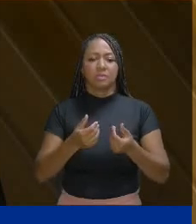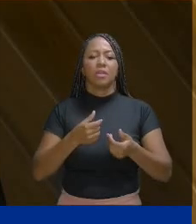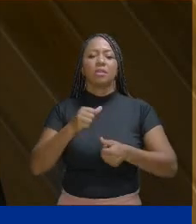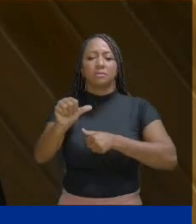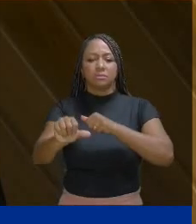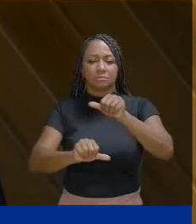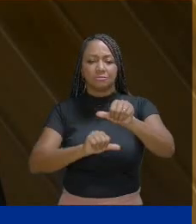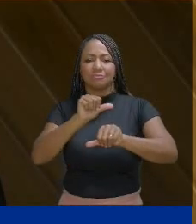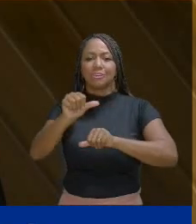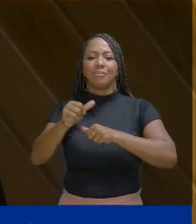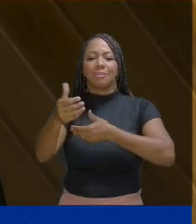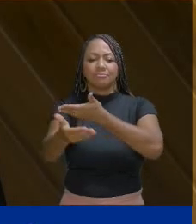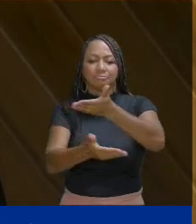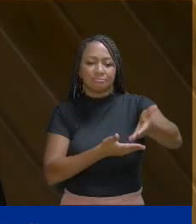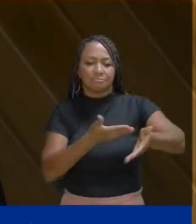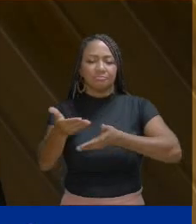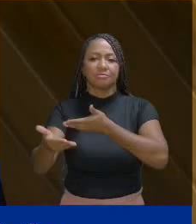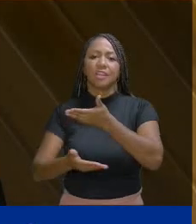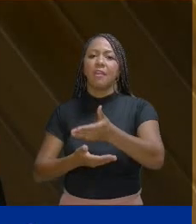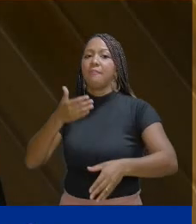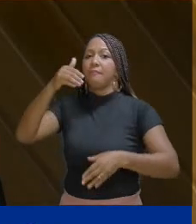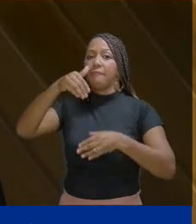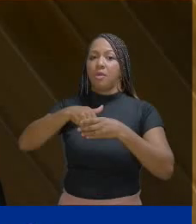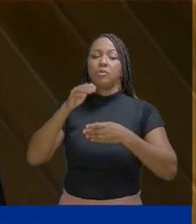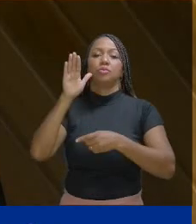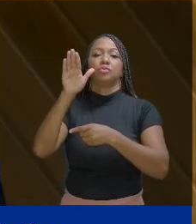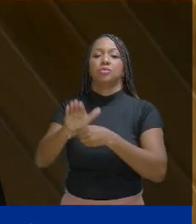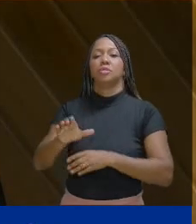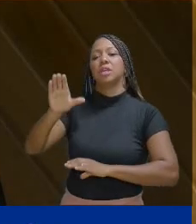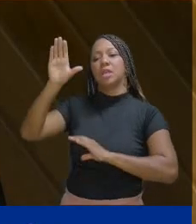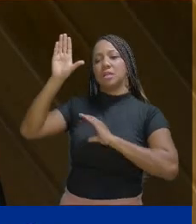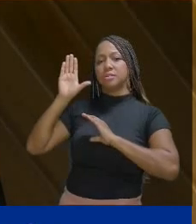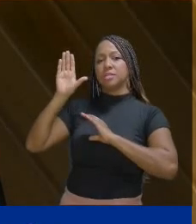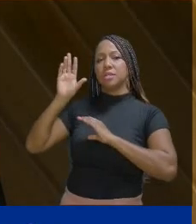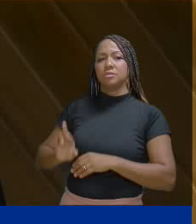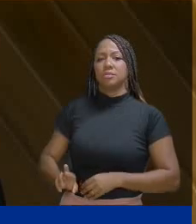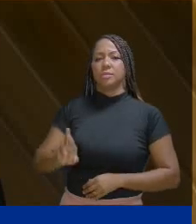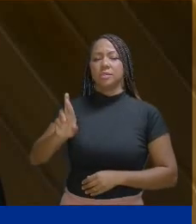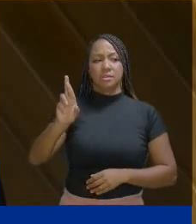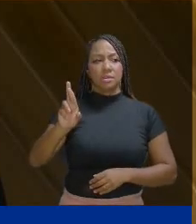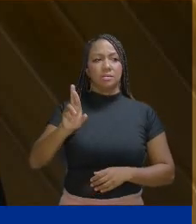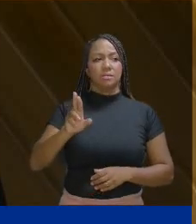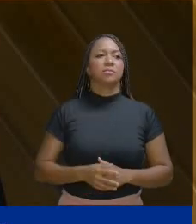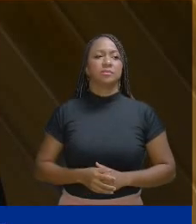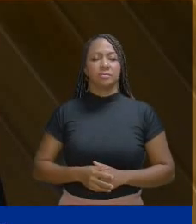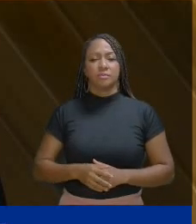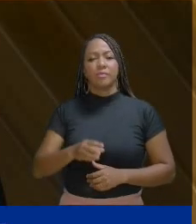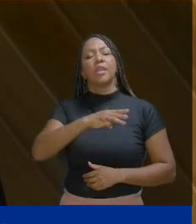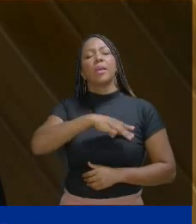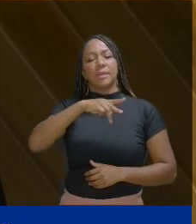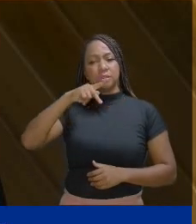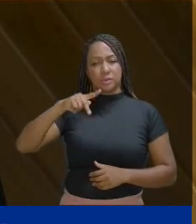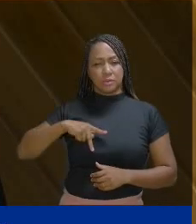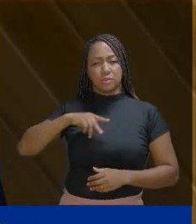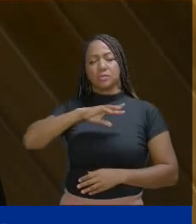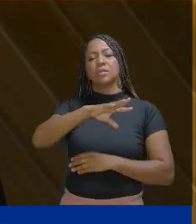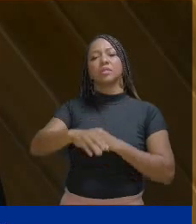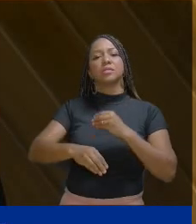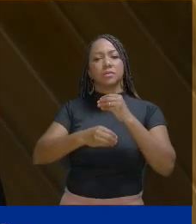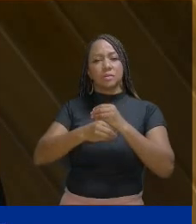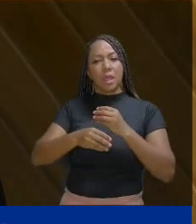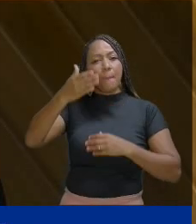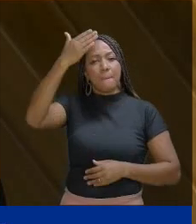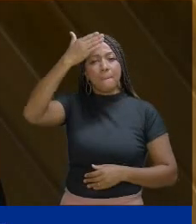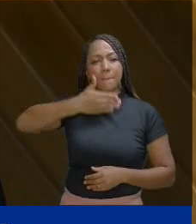de obtenção, compra de votos em favor dos candidatos representados. O Ministério Público reiterou